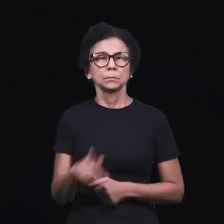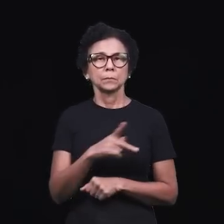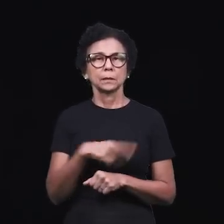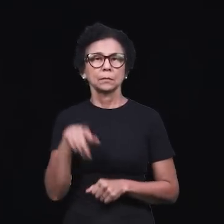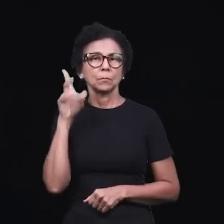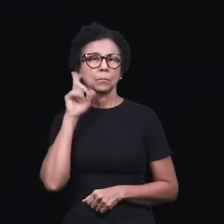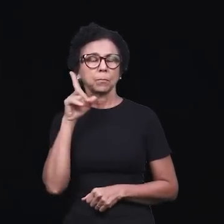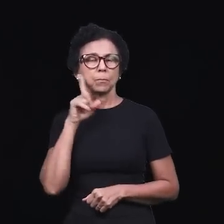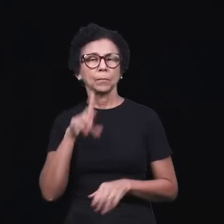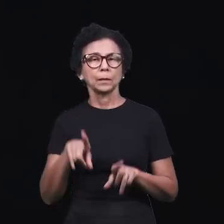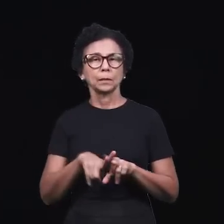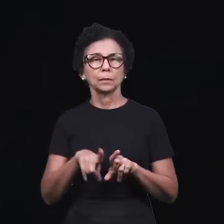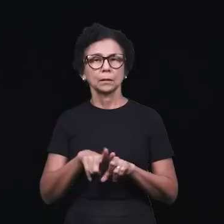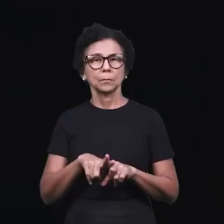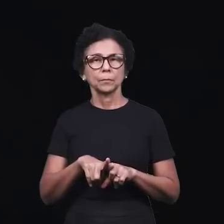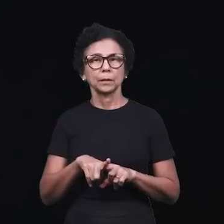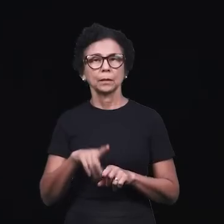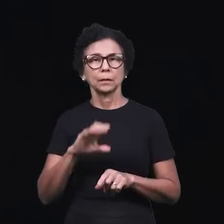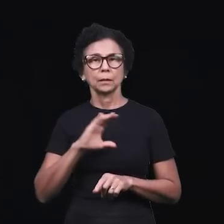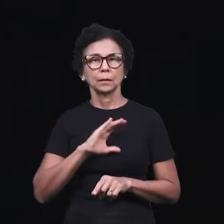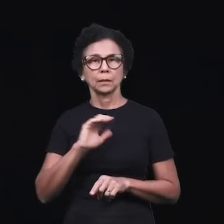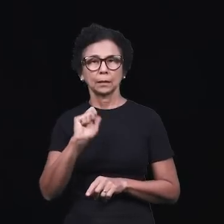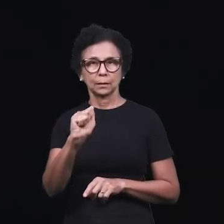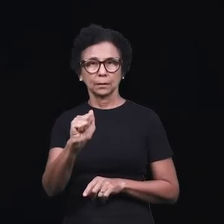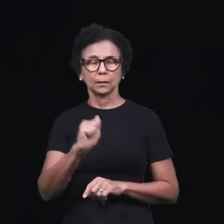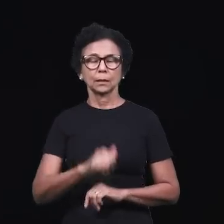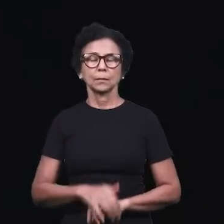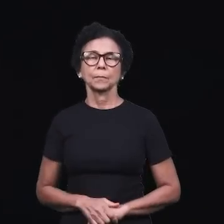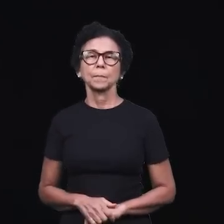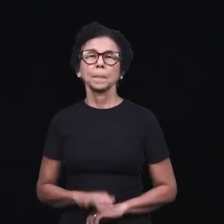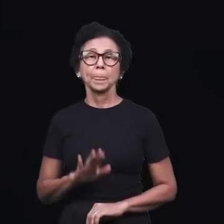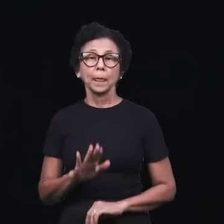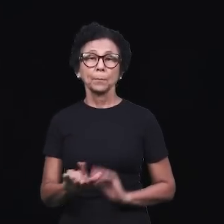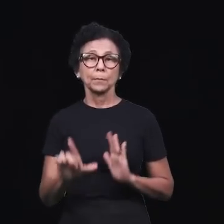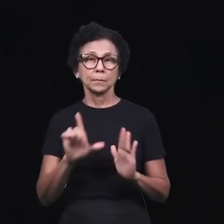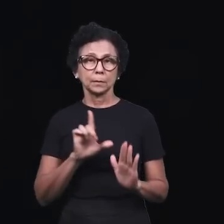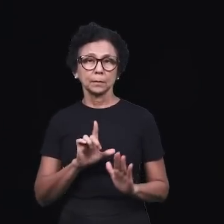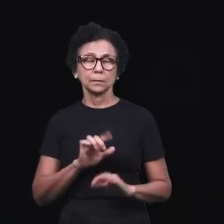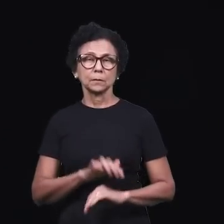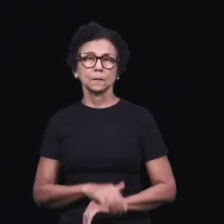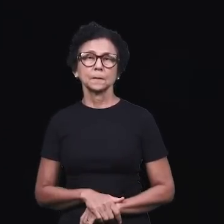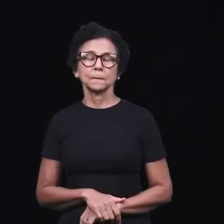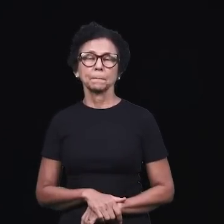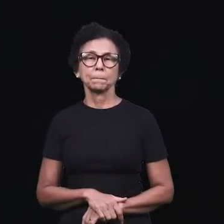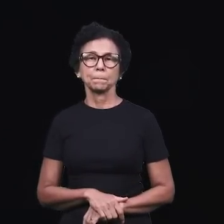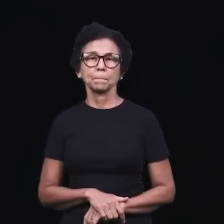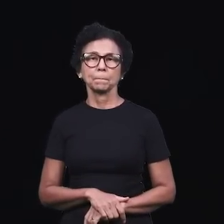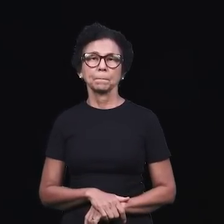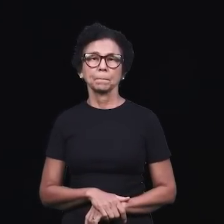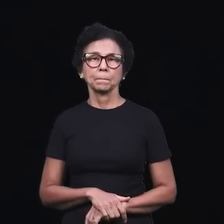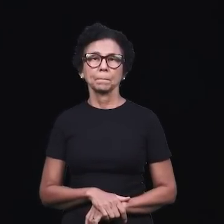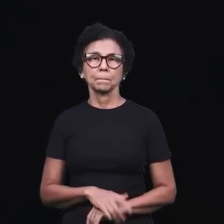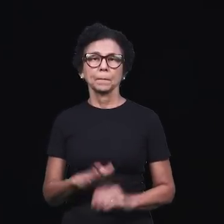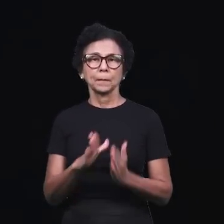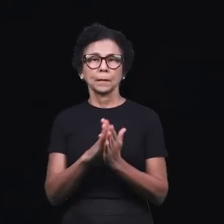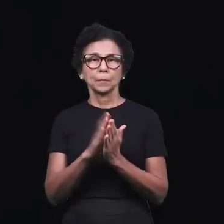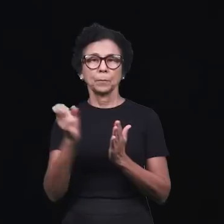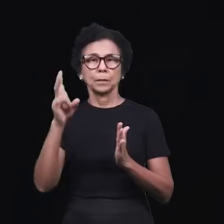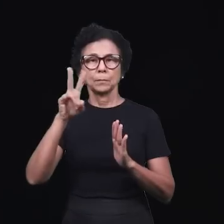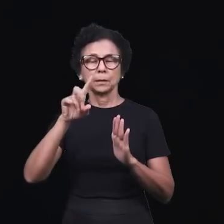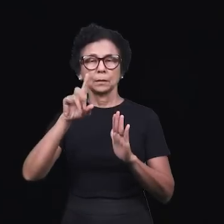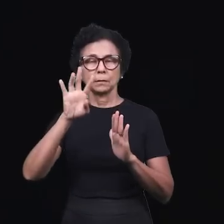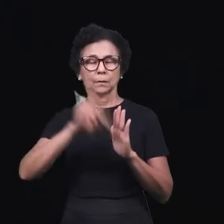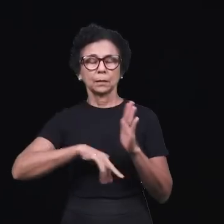e no Canadá. Antes de iniciarmos essa conversa, vamos ler o texto que se encontra